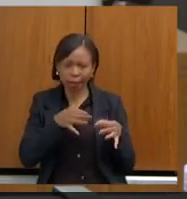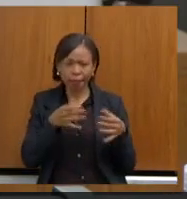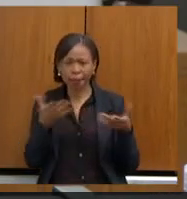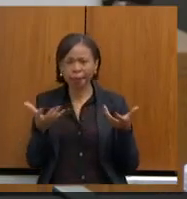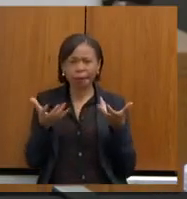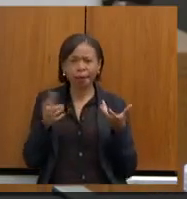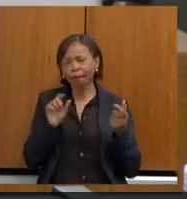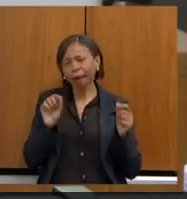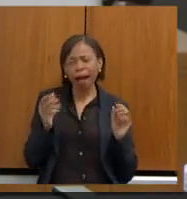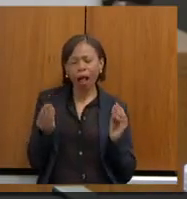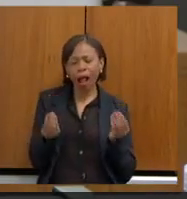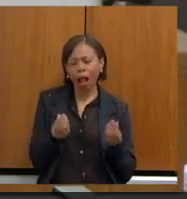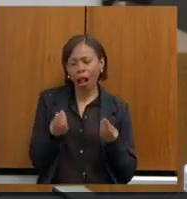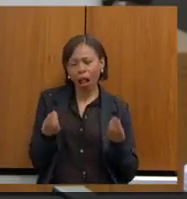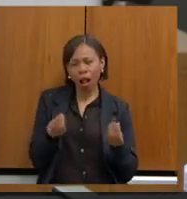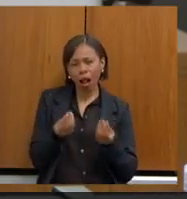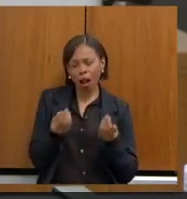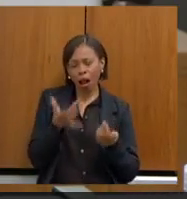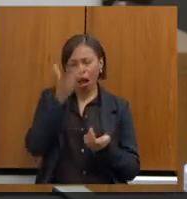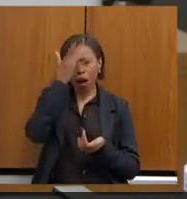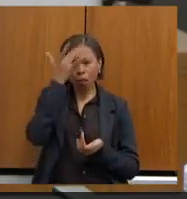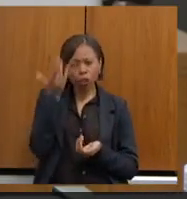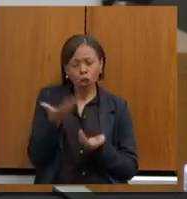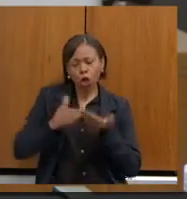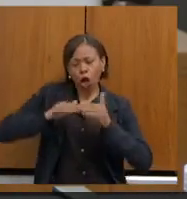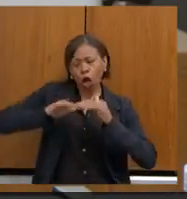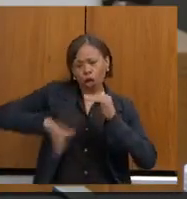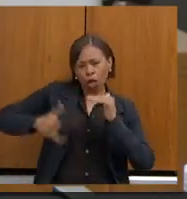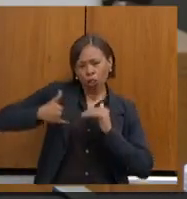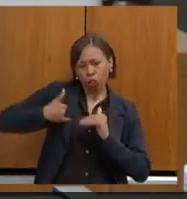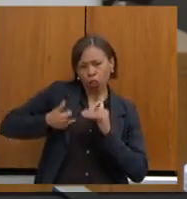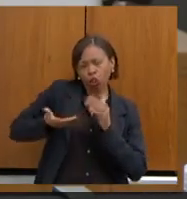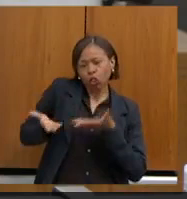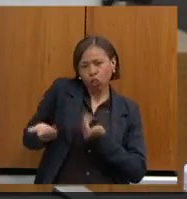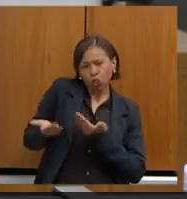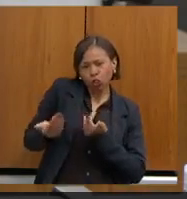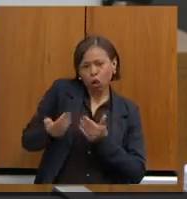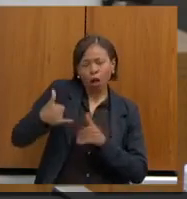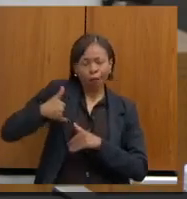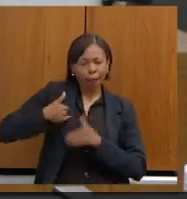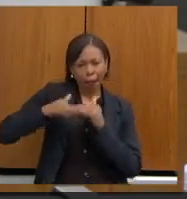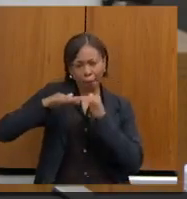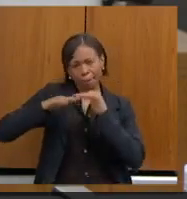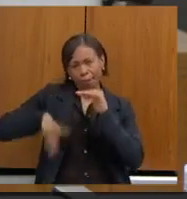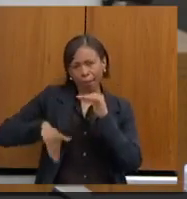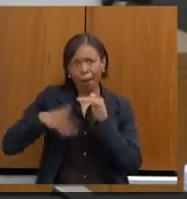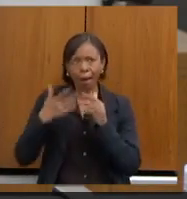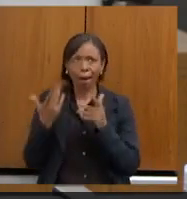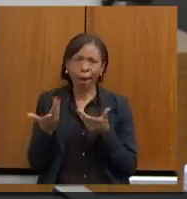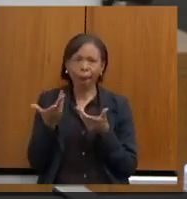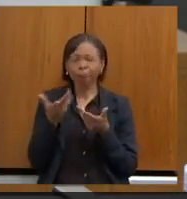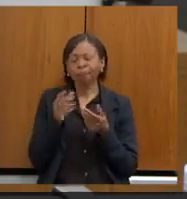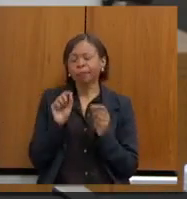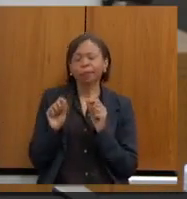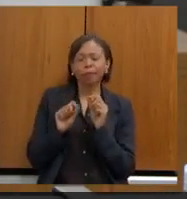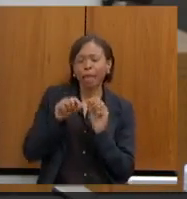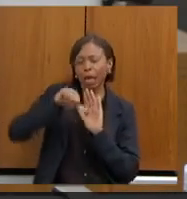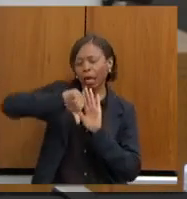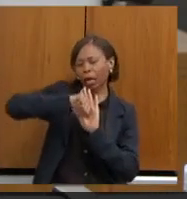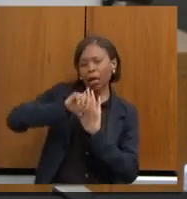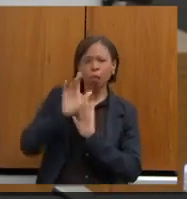Romantizar o criminoso menor de idade se a gente usa palavras bonitinhas menores em conflito com a lei e tenta